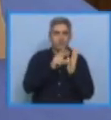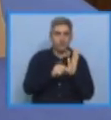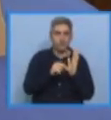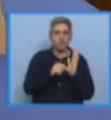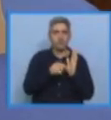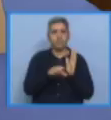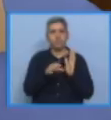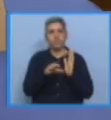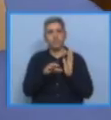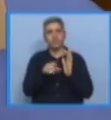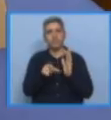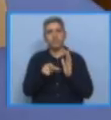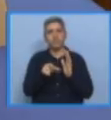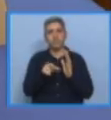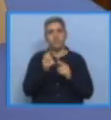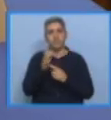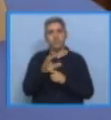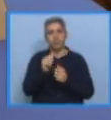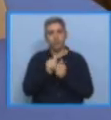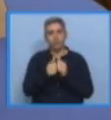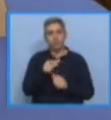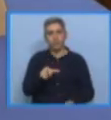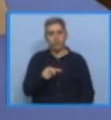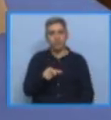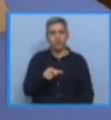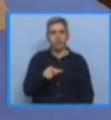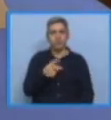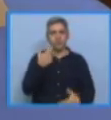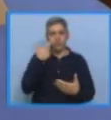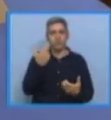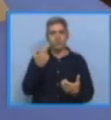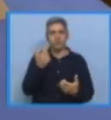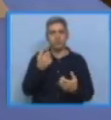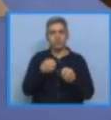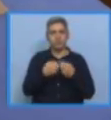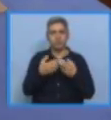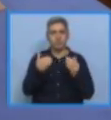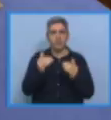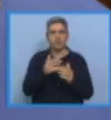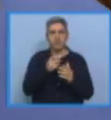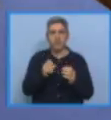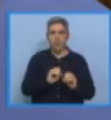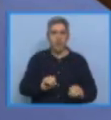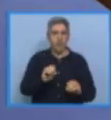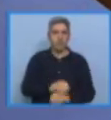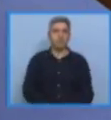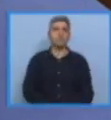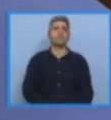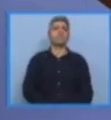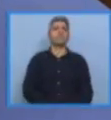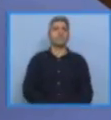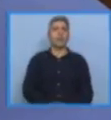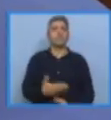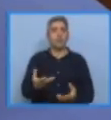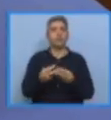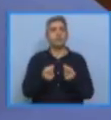mas ficando nesse exemplo do desporto, vemos que cada vez o que existe menos é a paz, não é? Então, por isso, a